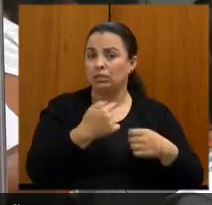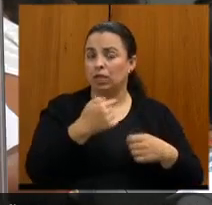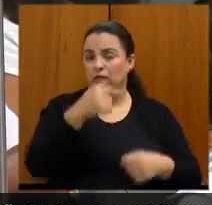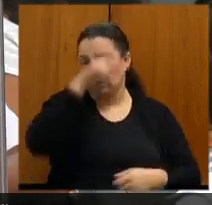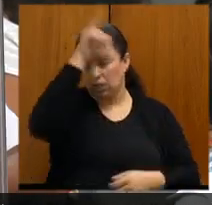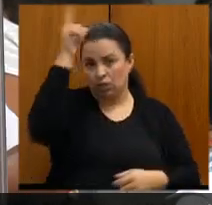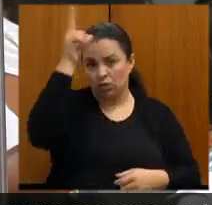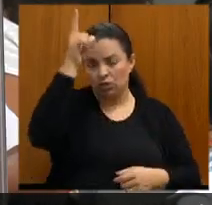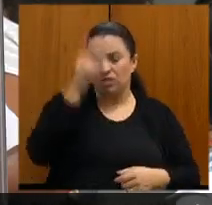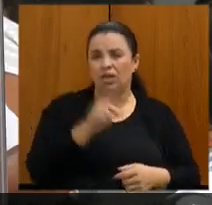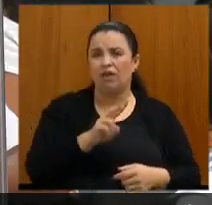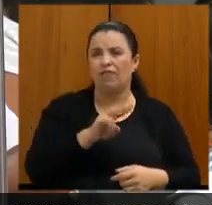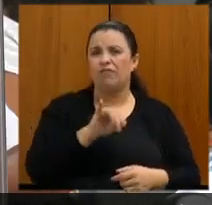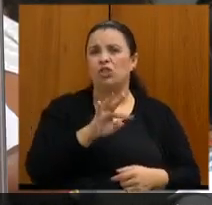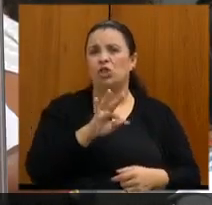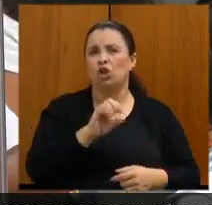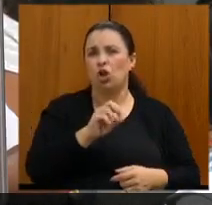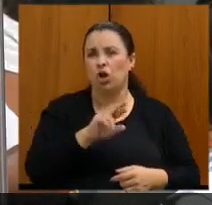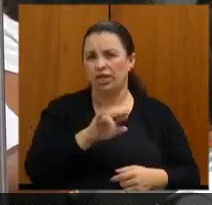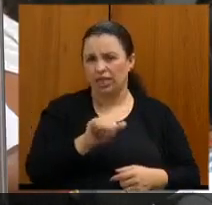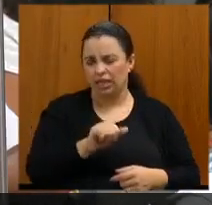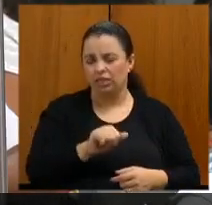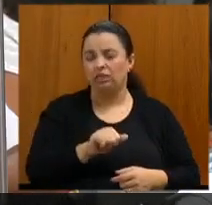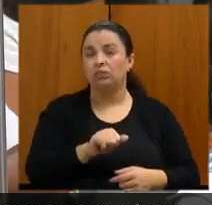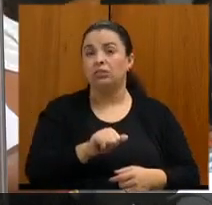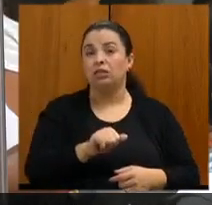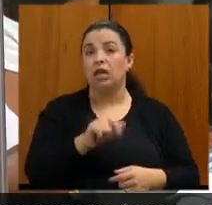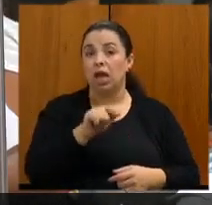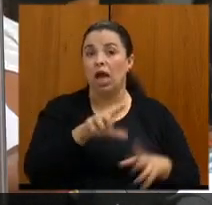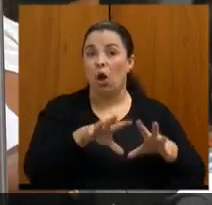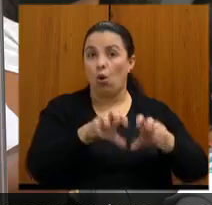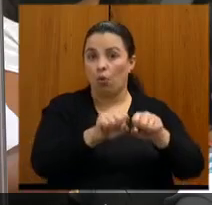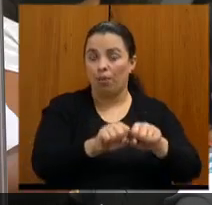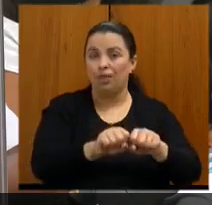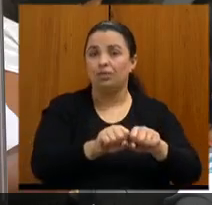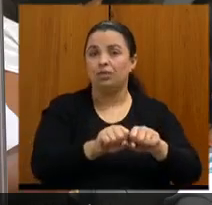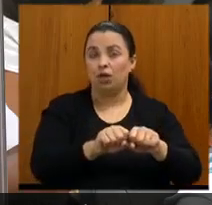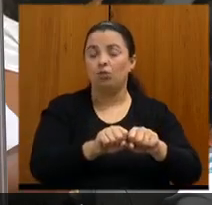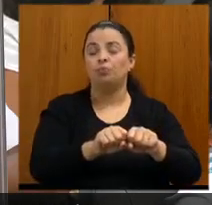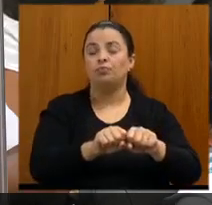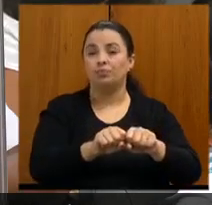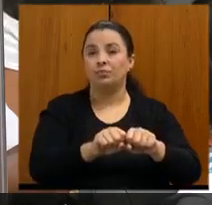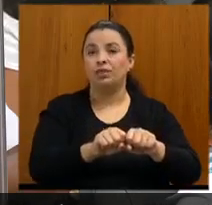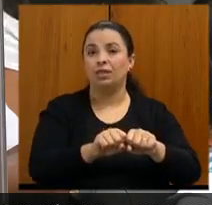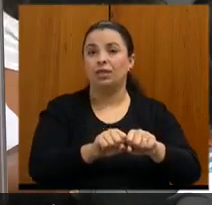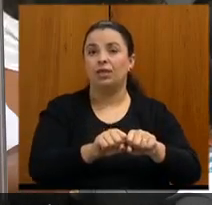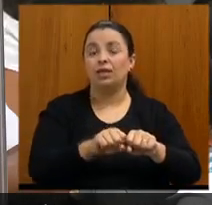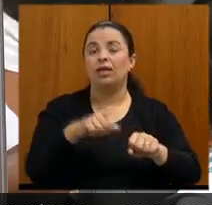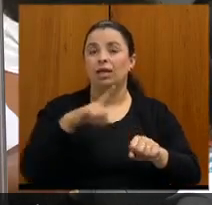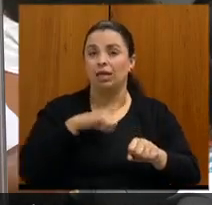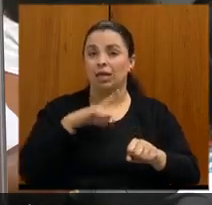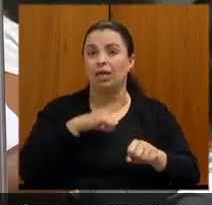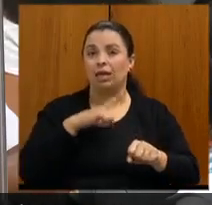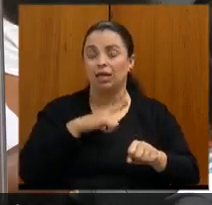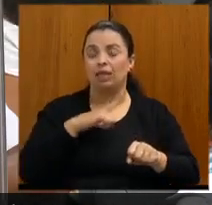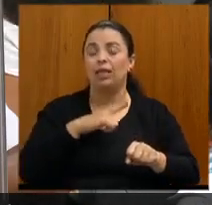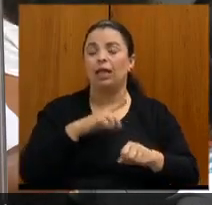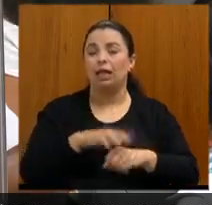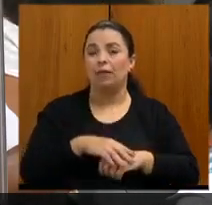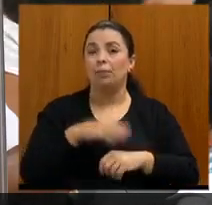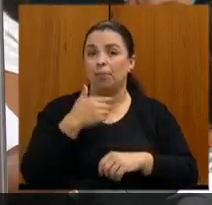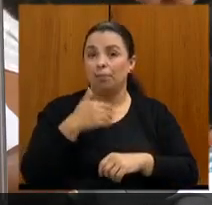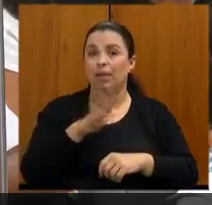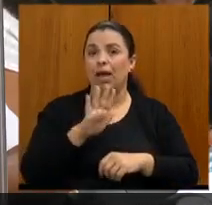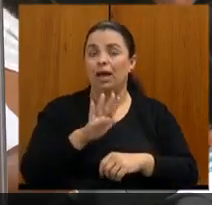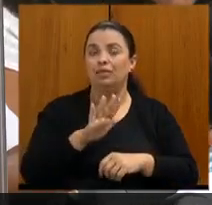Gerais é o estado que tem é a uma das os melhores ocupações urbanas do da América Latina